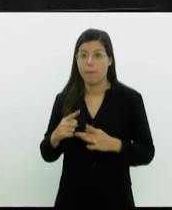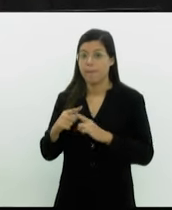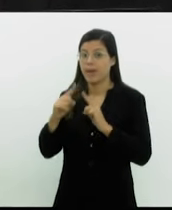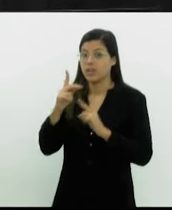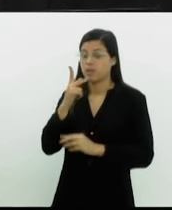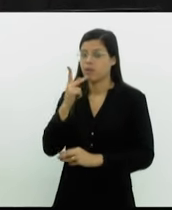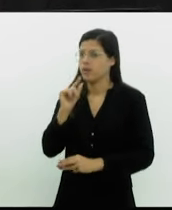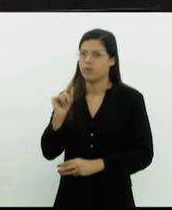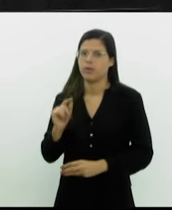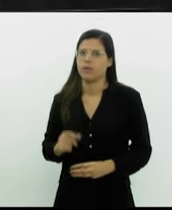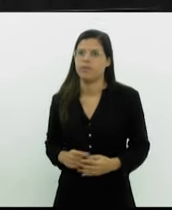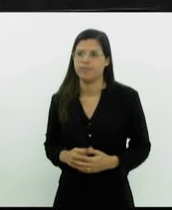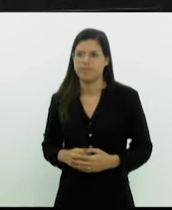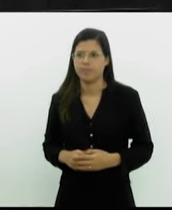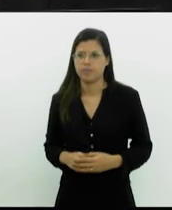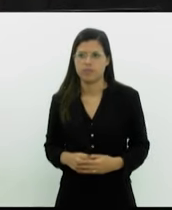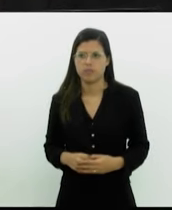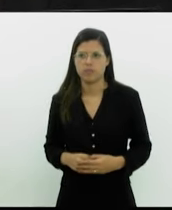diz que